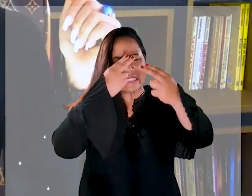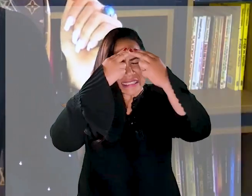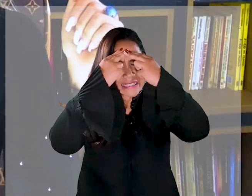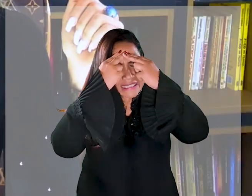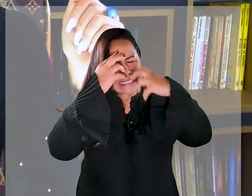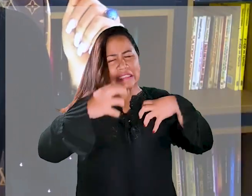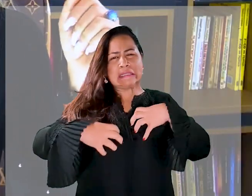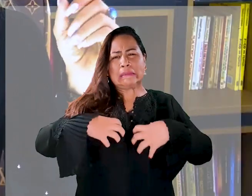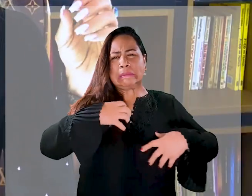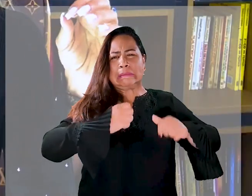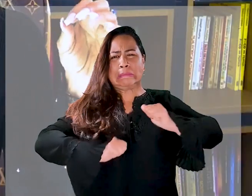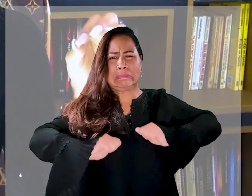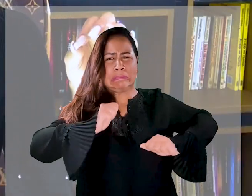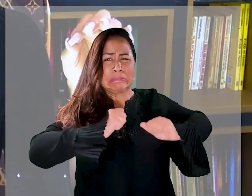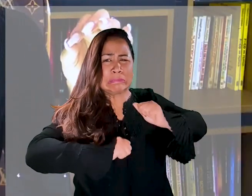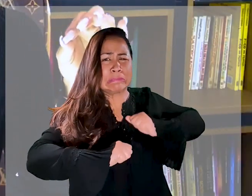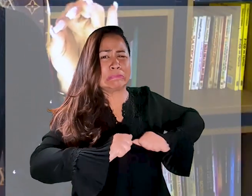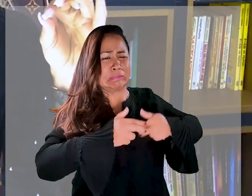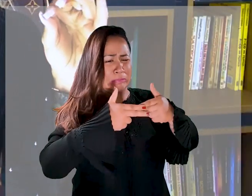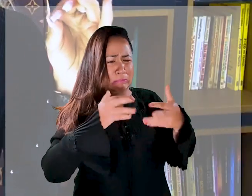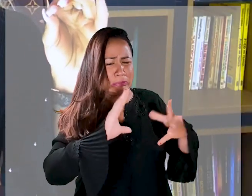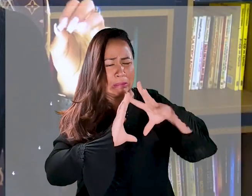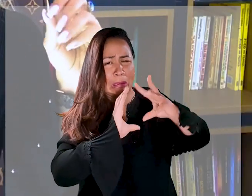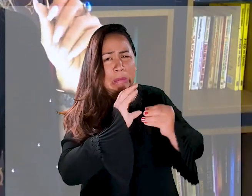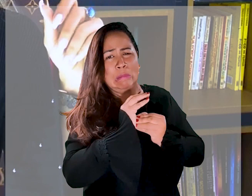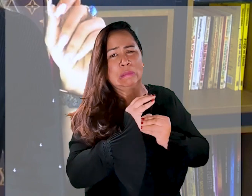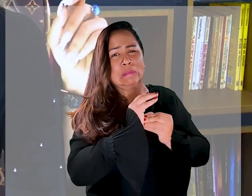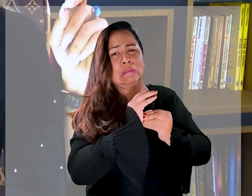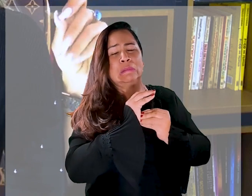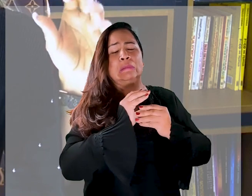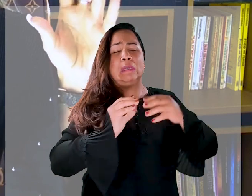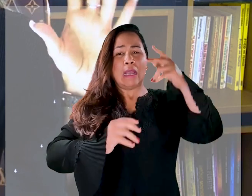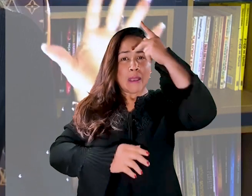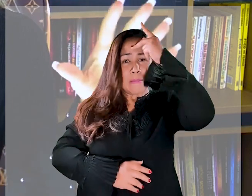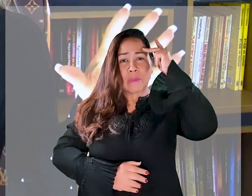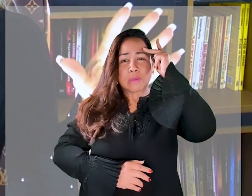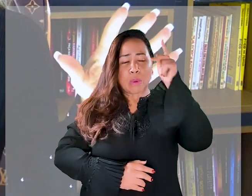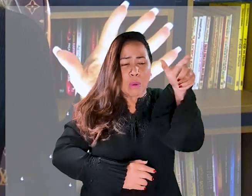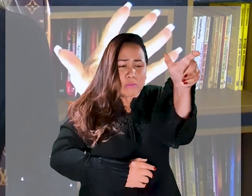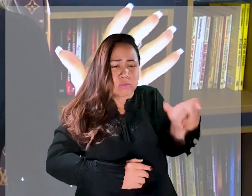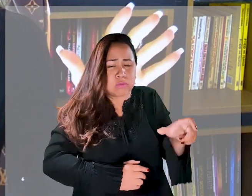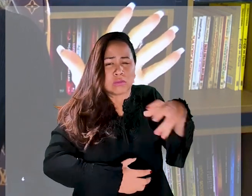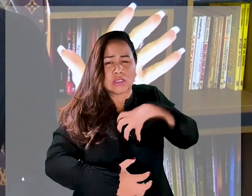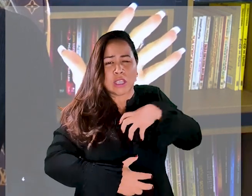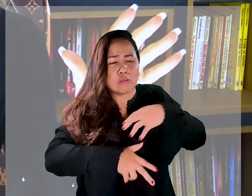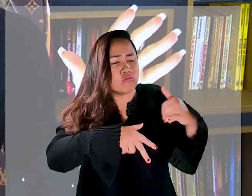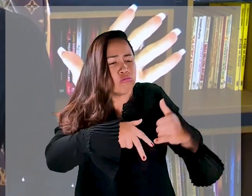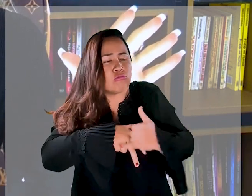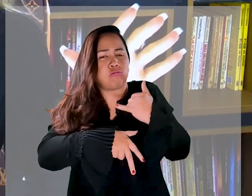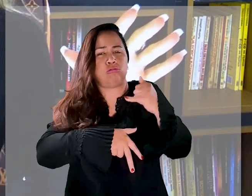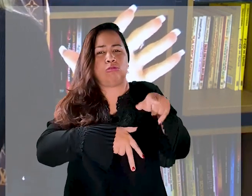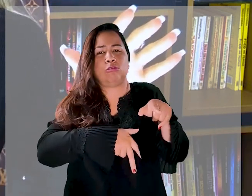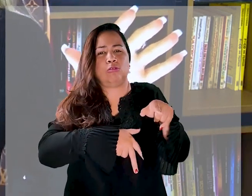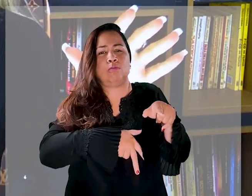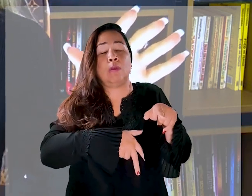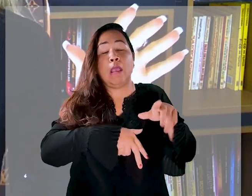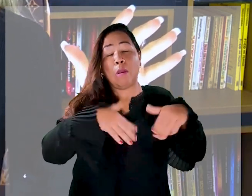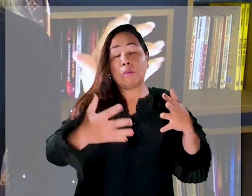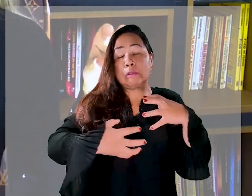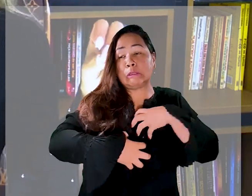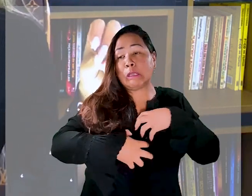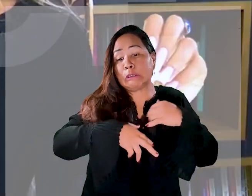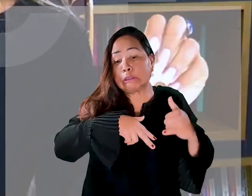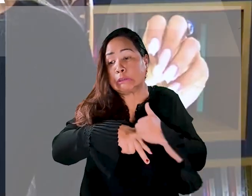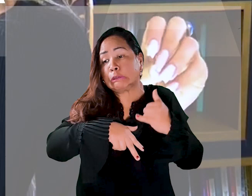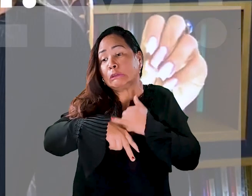a vitimização? A vitimização, ela determina tudo o que vai acontecer. A vitimização determina tudo o que vai acontecer. Como é que eu sei se eu sou